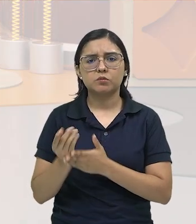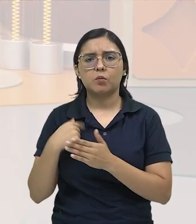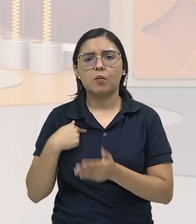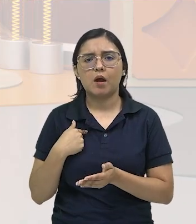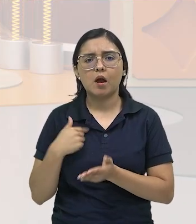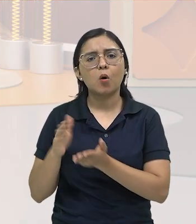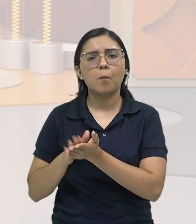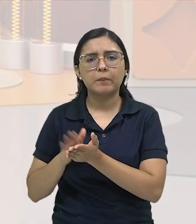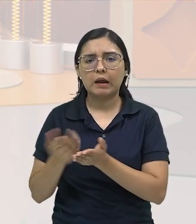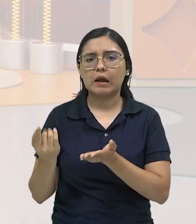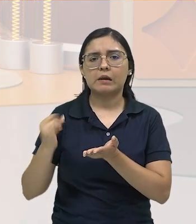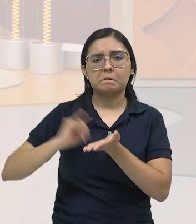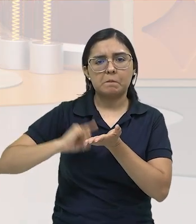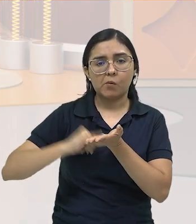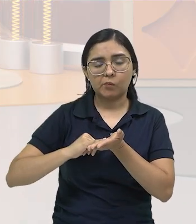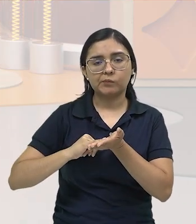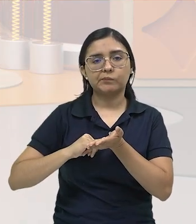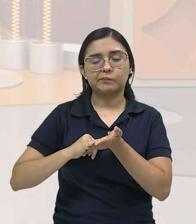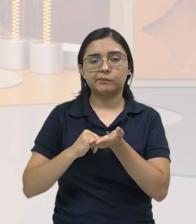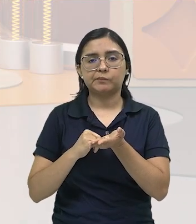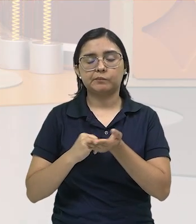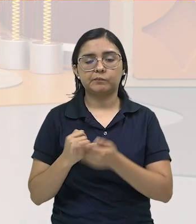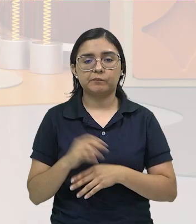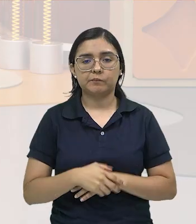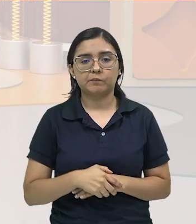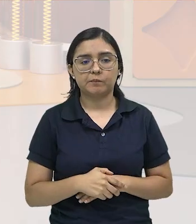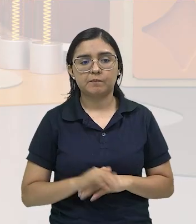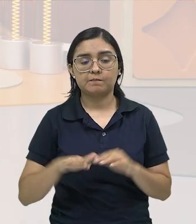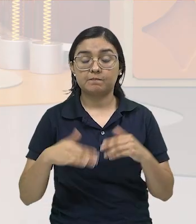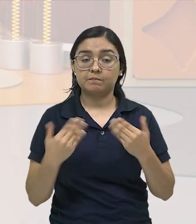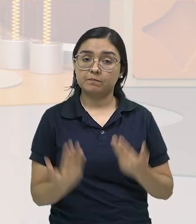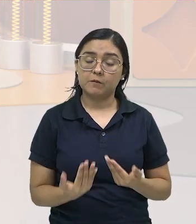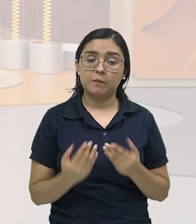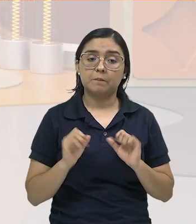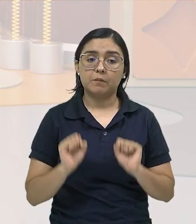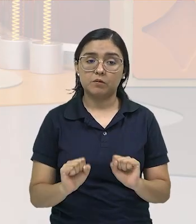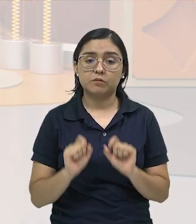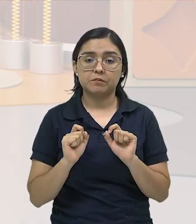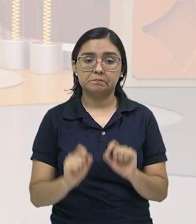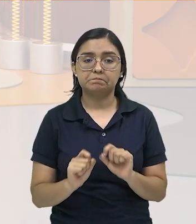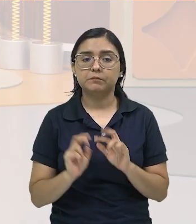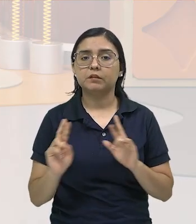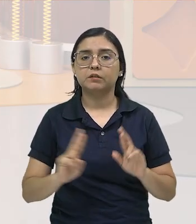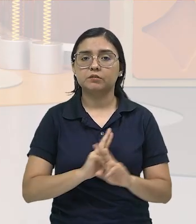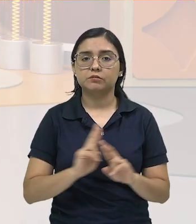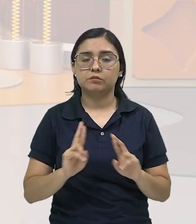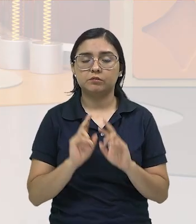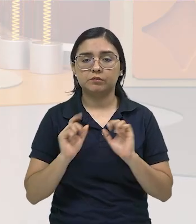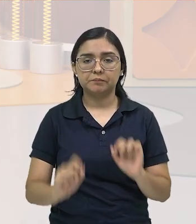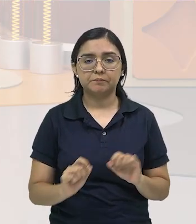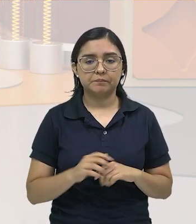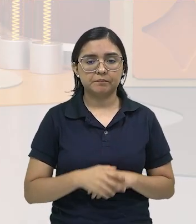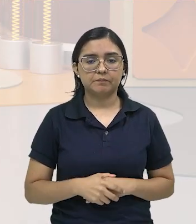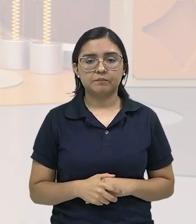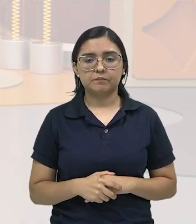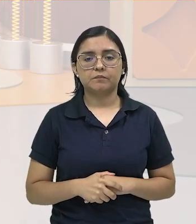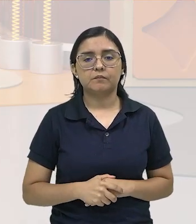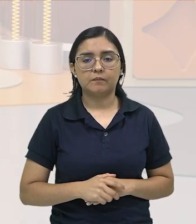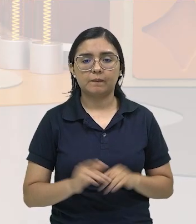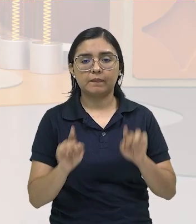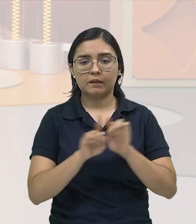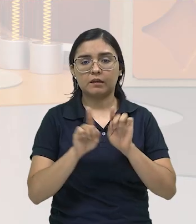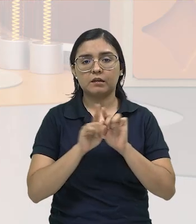impostos? Um dos motivos que nós podemos já apontar está associado ao declínio